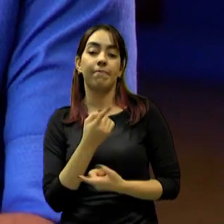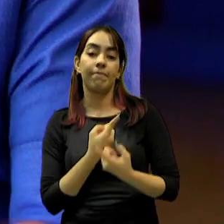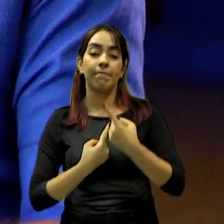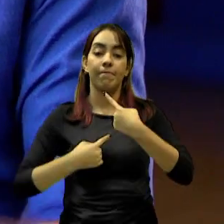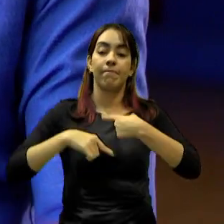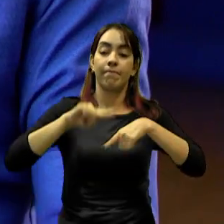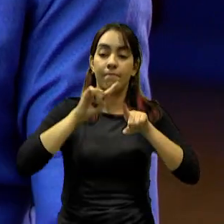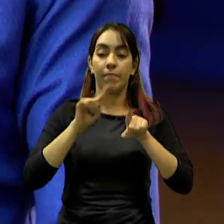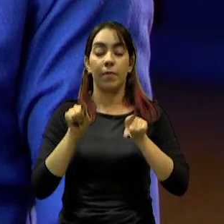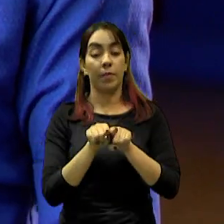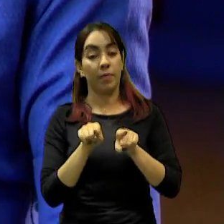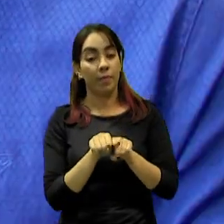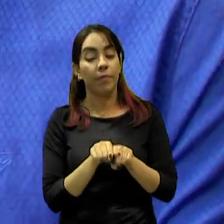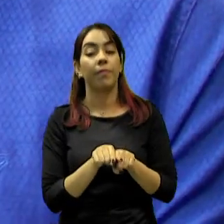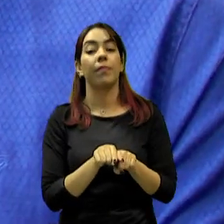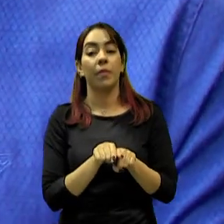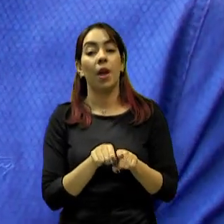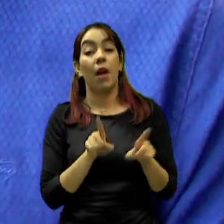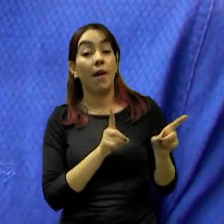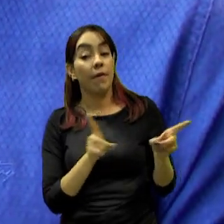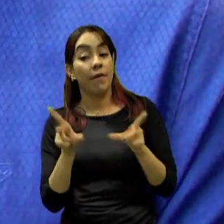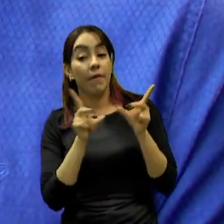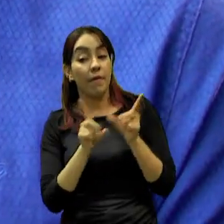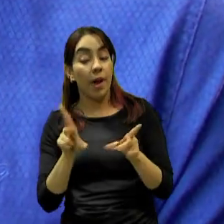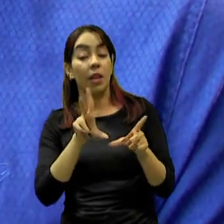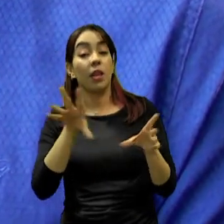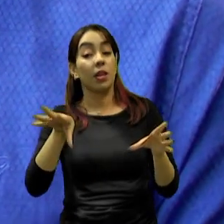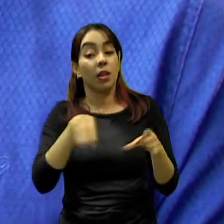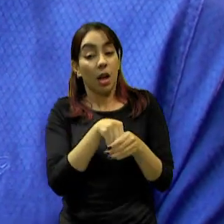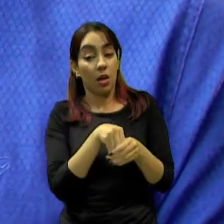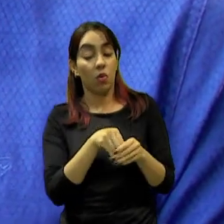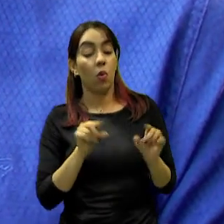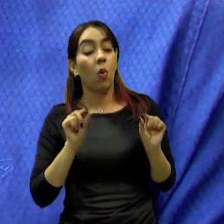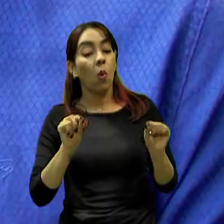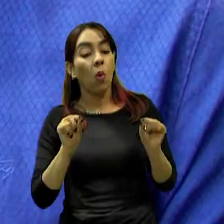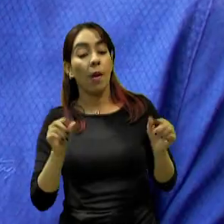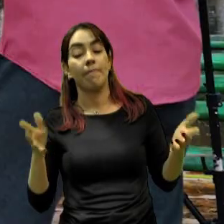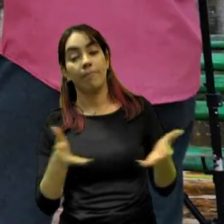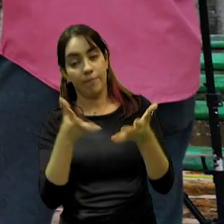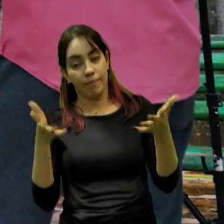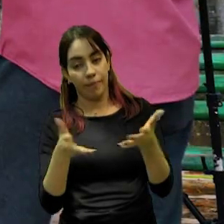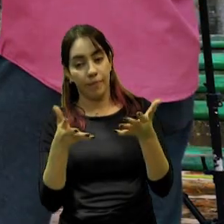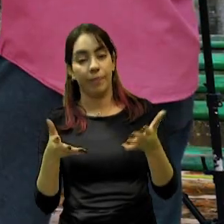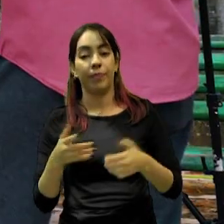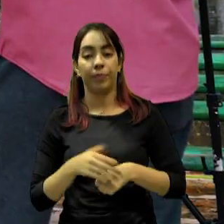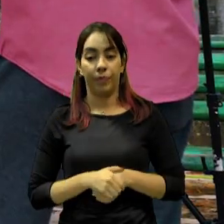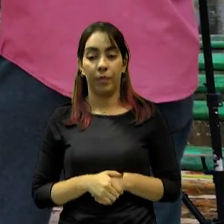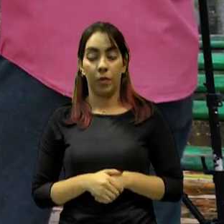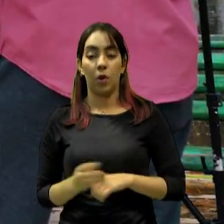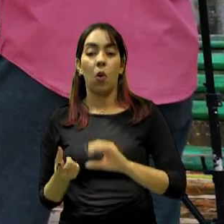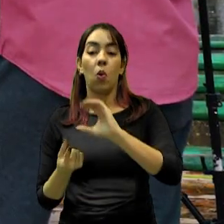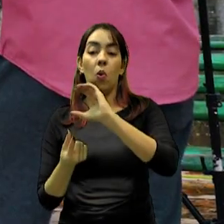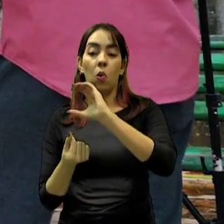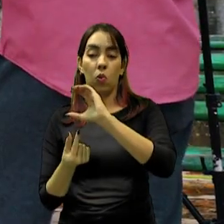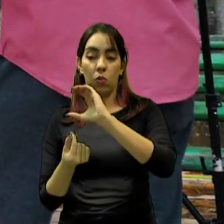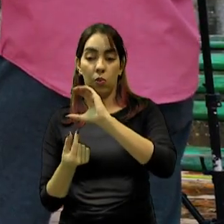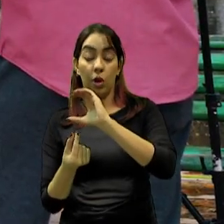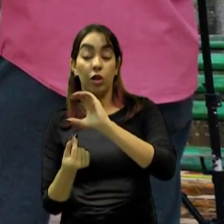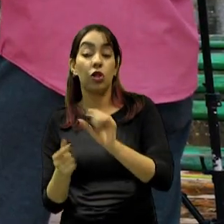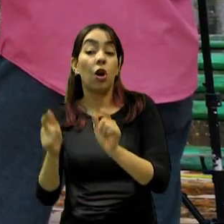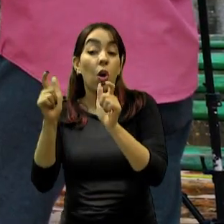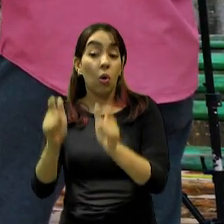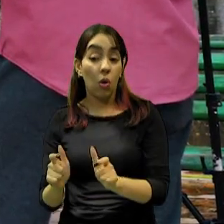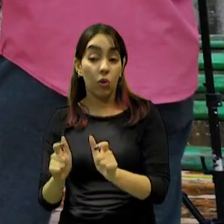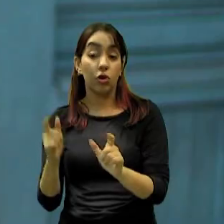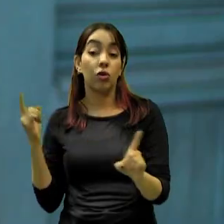oferecer produtos e serviços de acordo com o que o mercado está demandando. Hoje o cliente está muito em rede social, hoje a rede